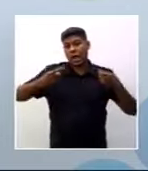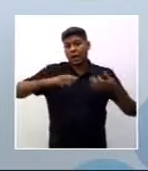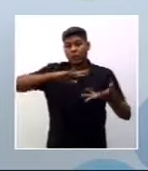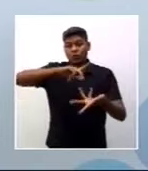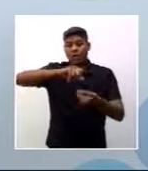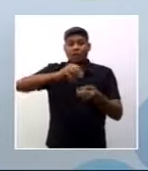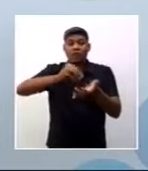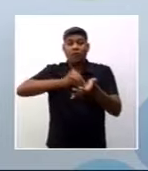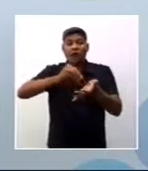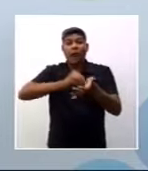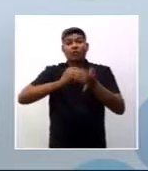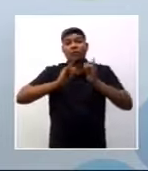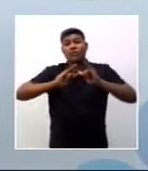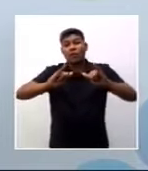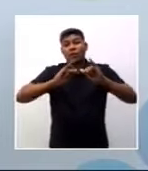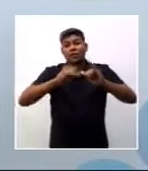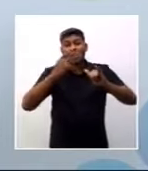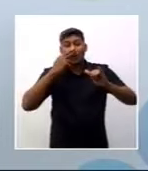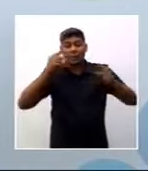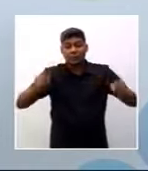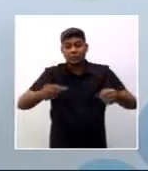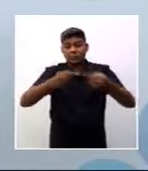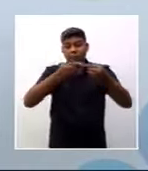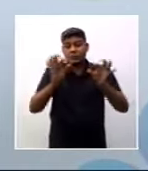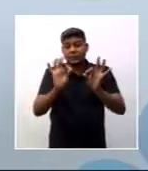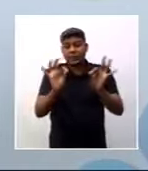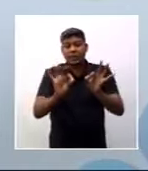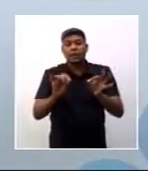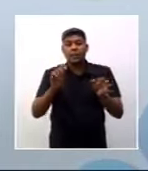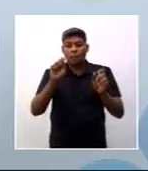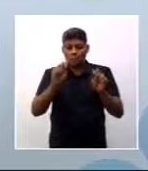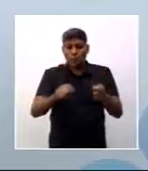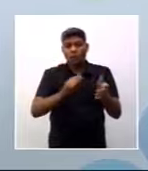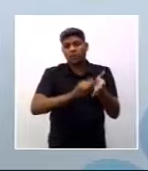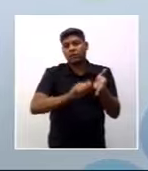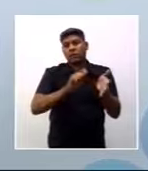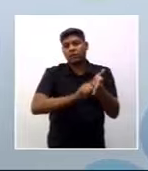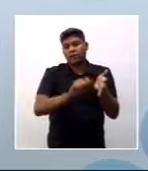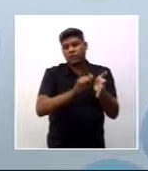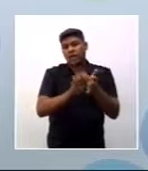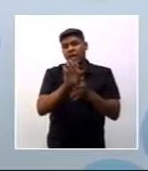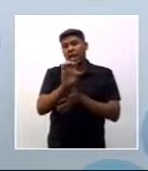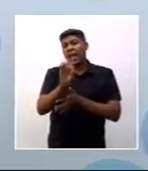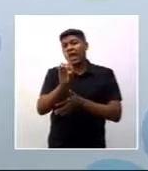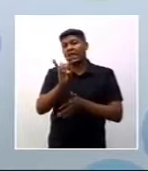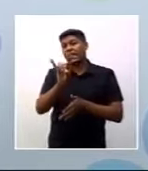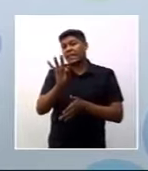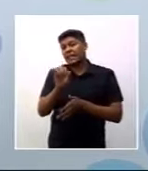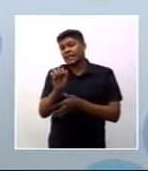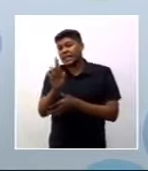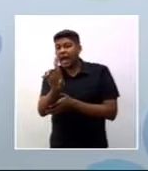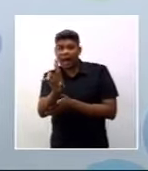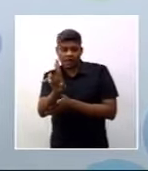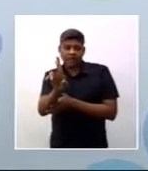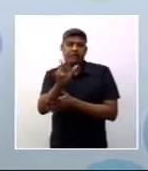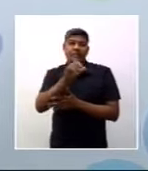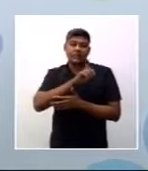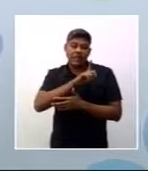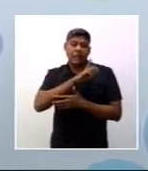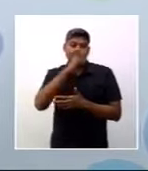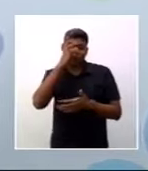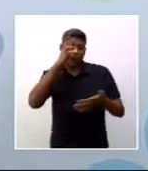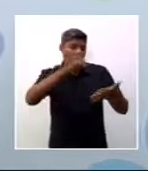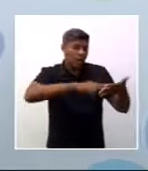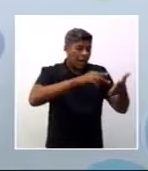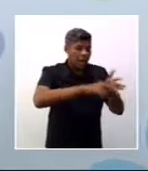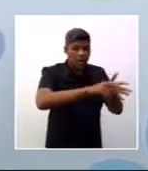faltando informação o que não tá batendo muito você pode escrever e editar claro ele passa assim por um filtro